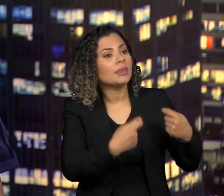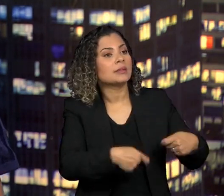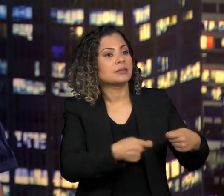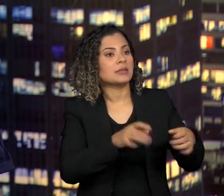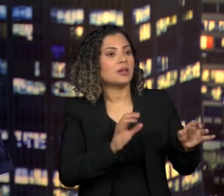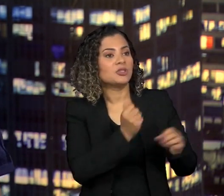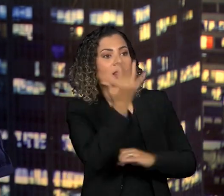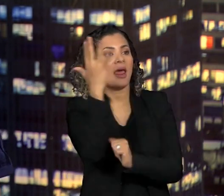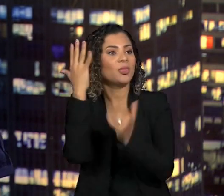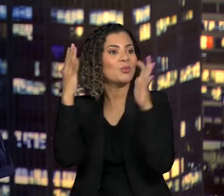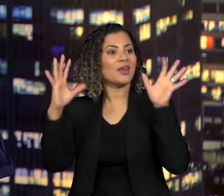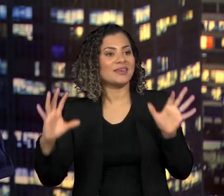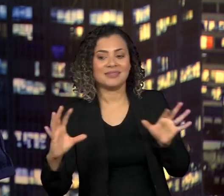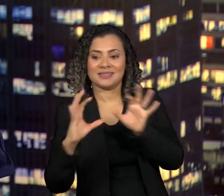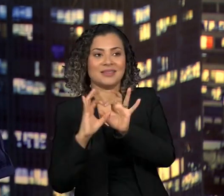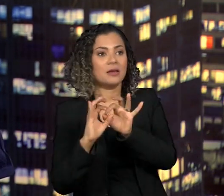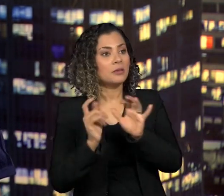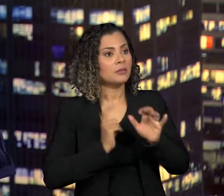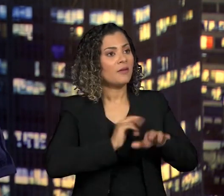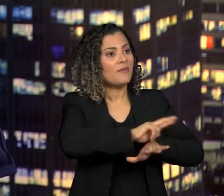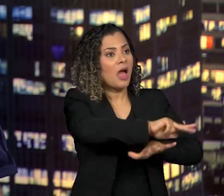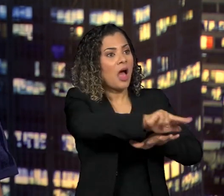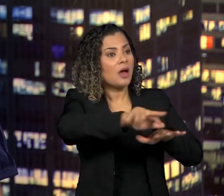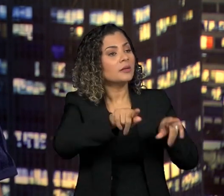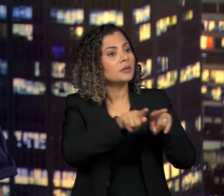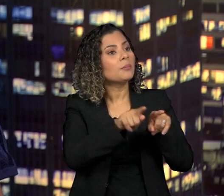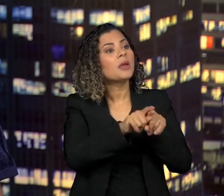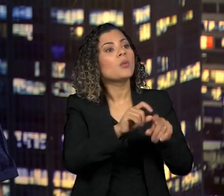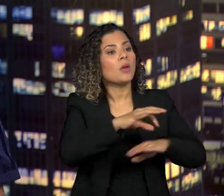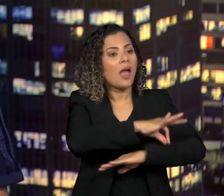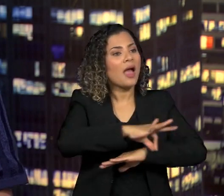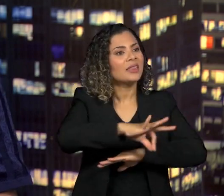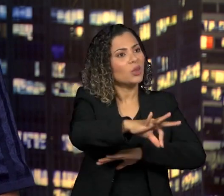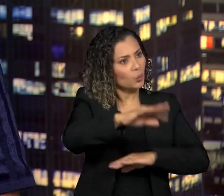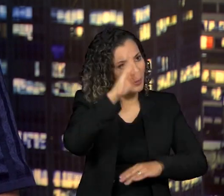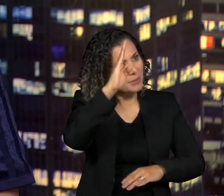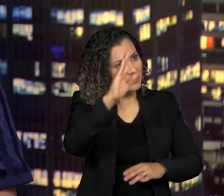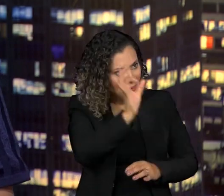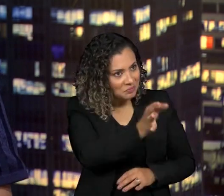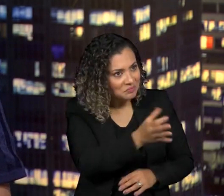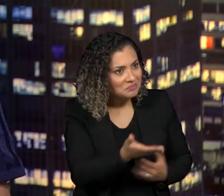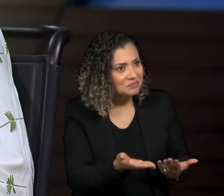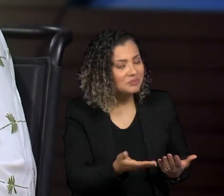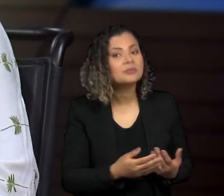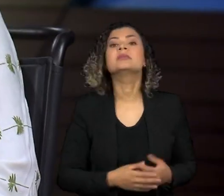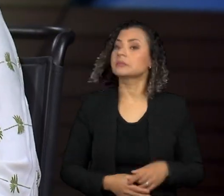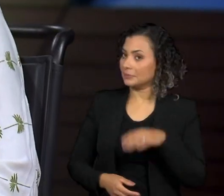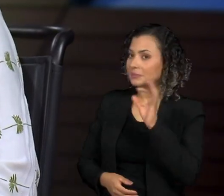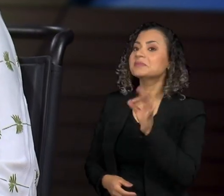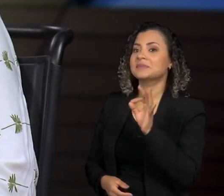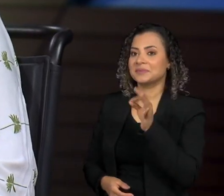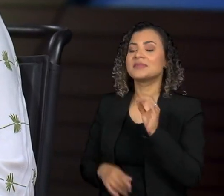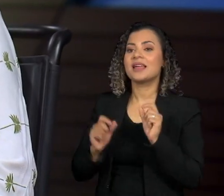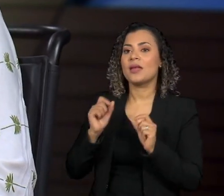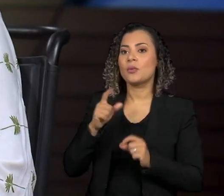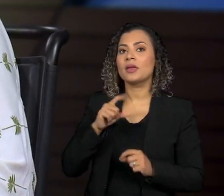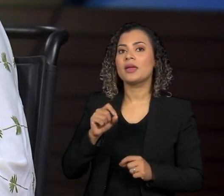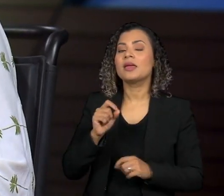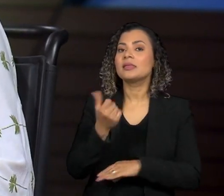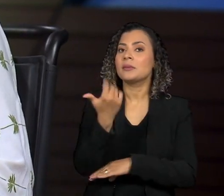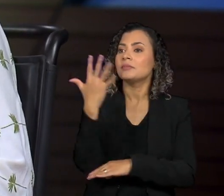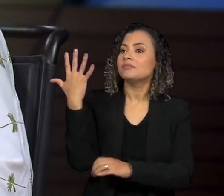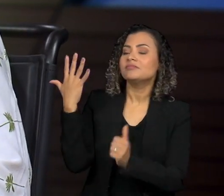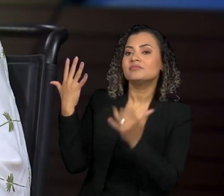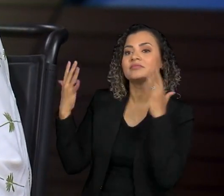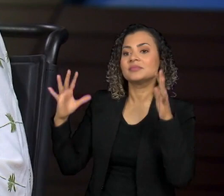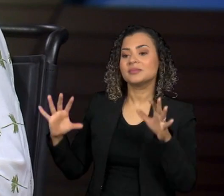a natureza. É aplicada em várias áreas, especialmente na arquitetura, não é? Conta pra gente o que significa isso. Está sendo falado bastante isso, né, do design biofílico e também